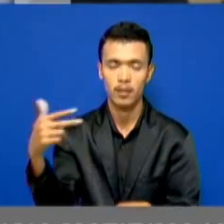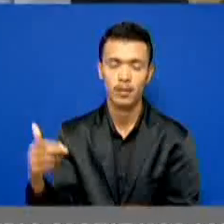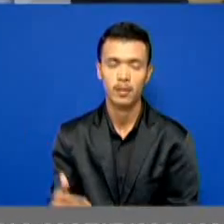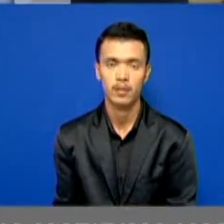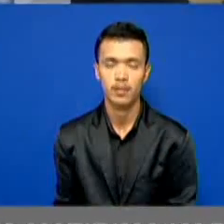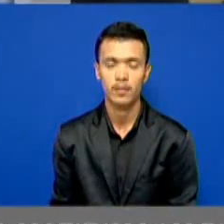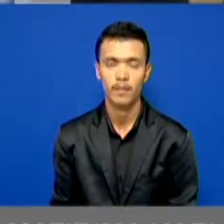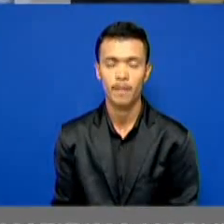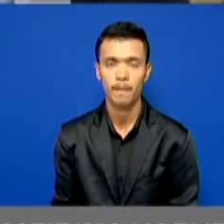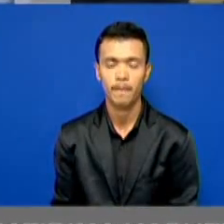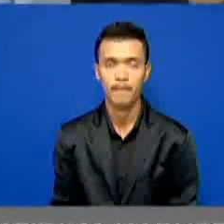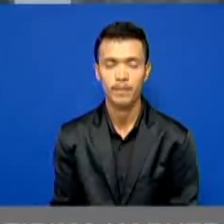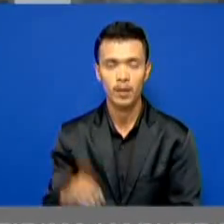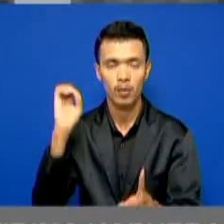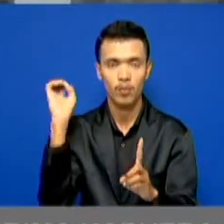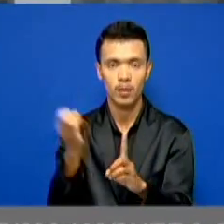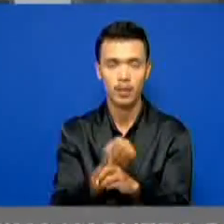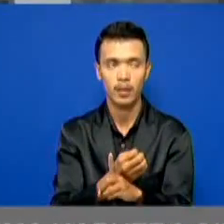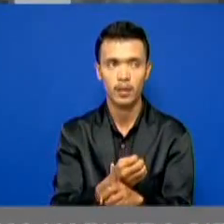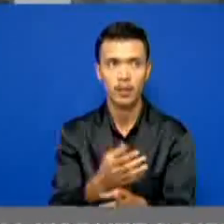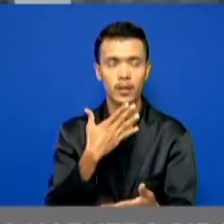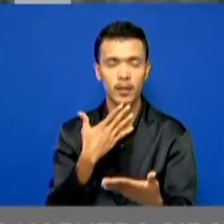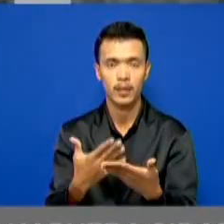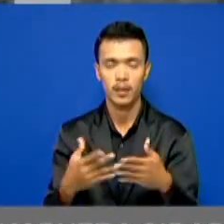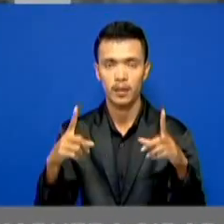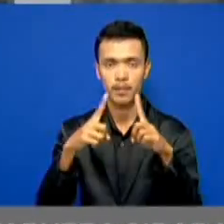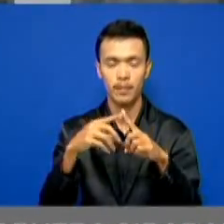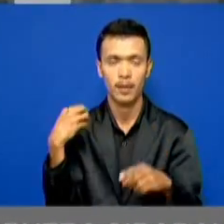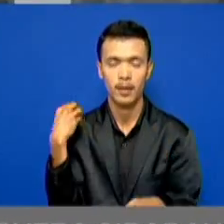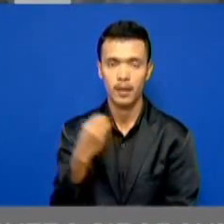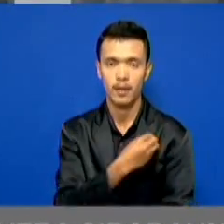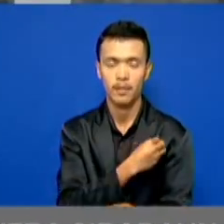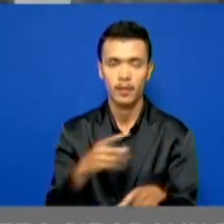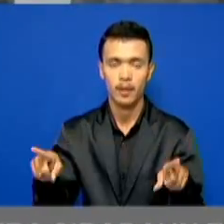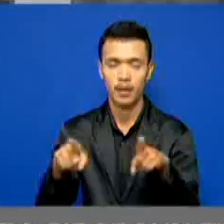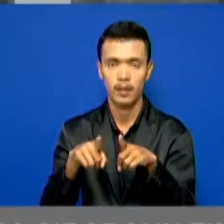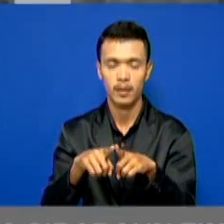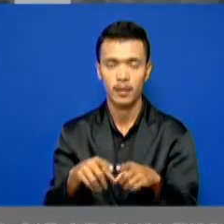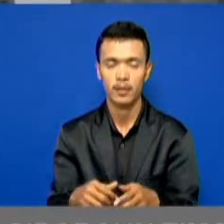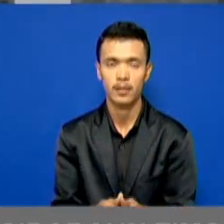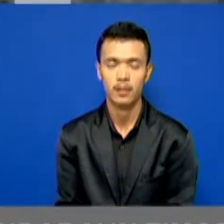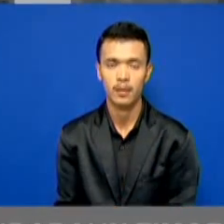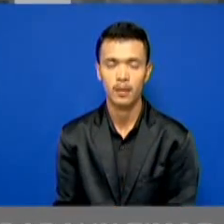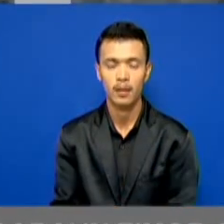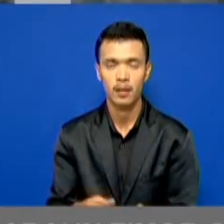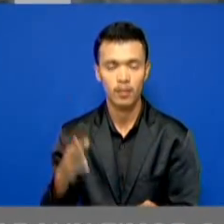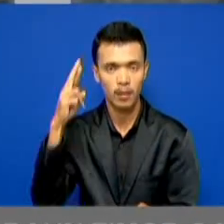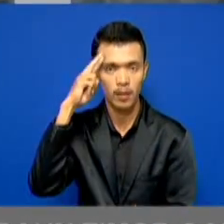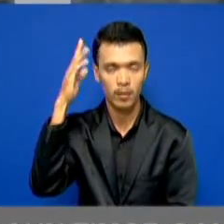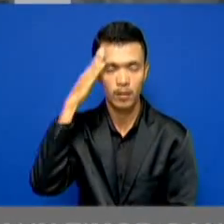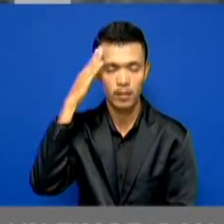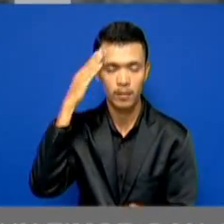Yogyakarta. Oportunidade de ter Politeques meando. Não é essa minha ideia, até explora muito o conhecimento de